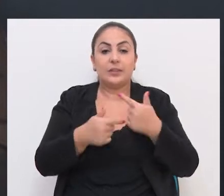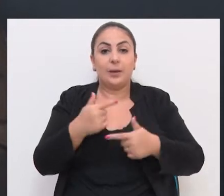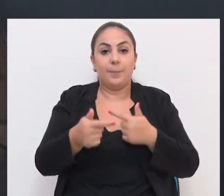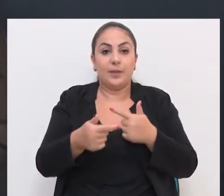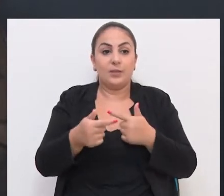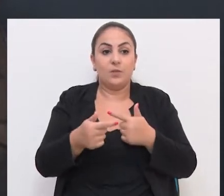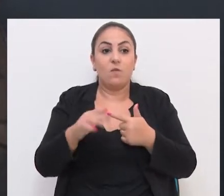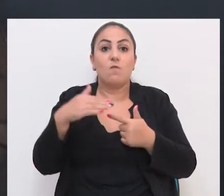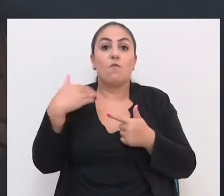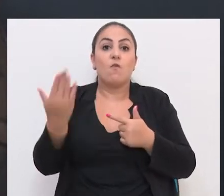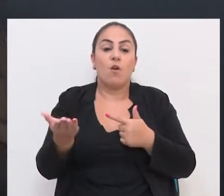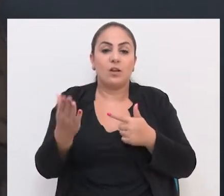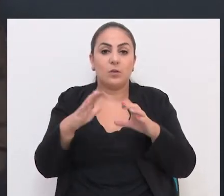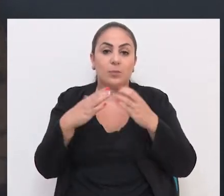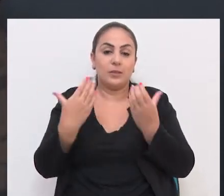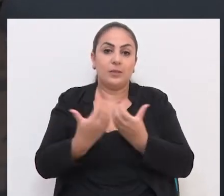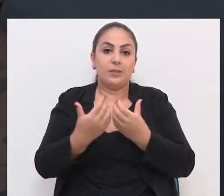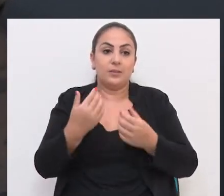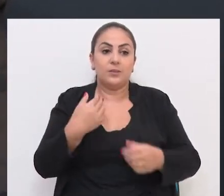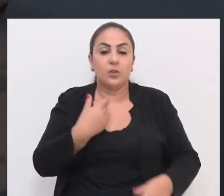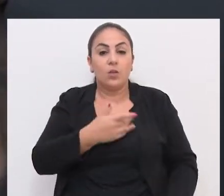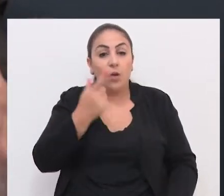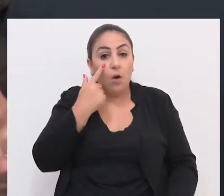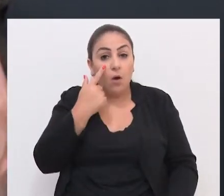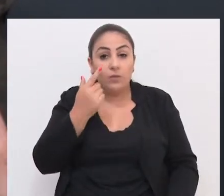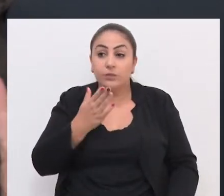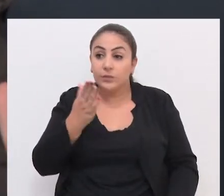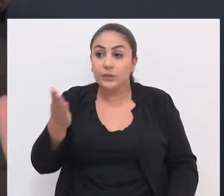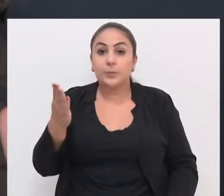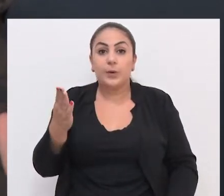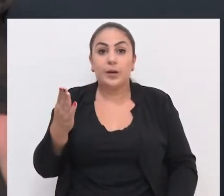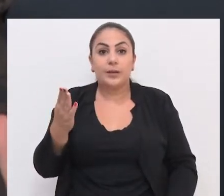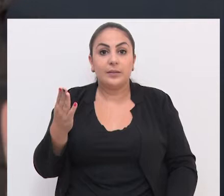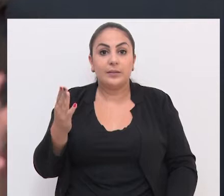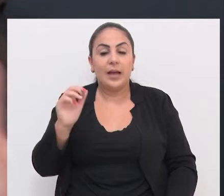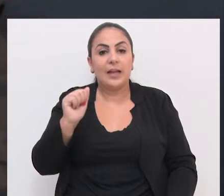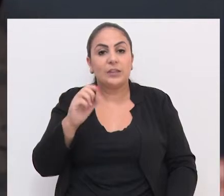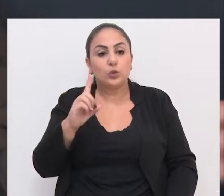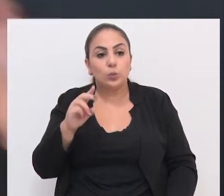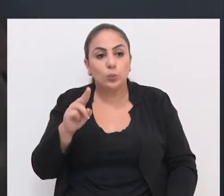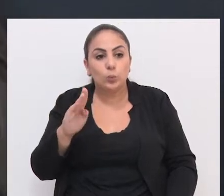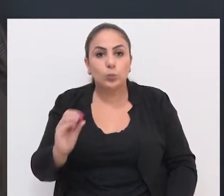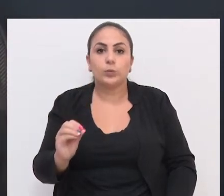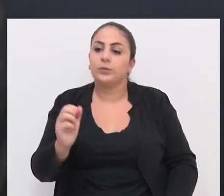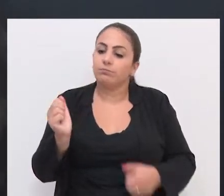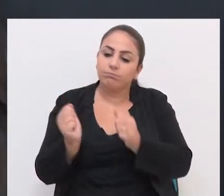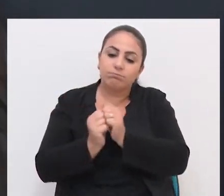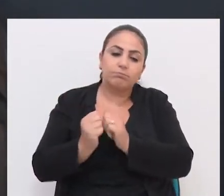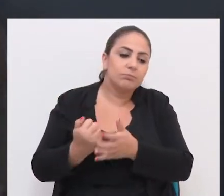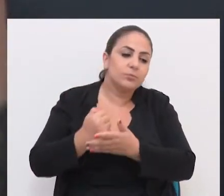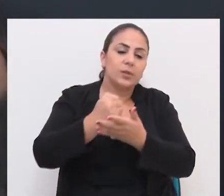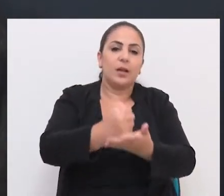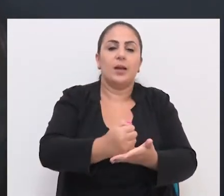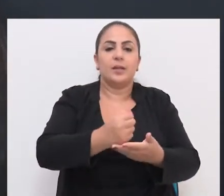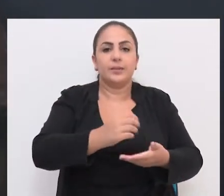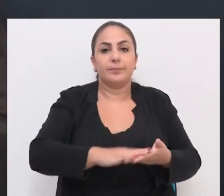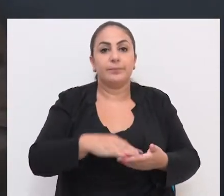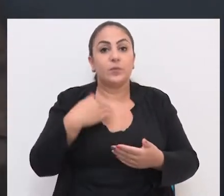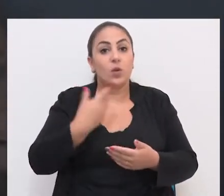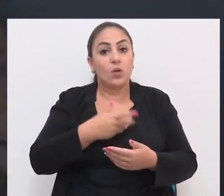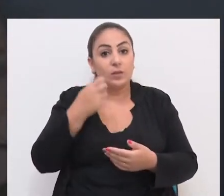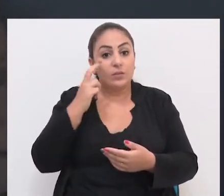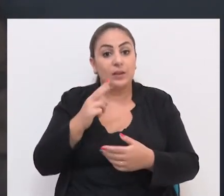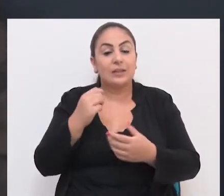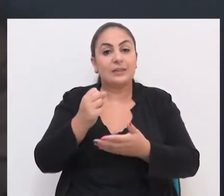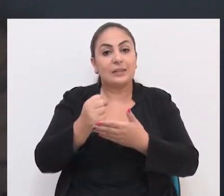serviços fora da comunidade, né? A gente pega eles, vamos lá buscar o adubo, daí a gente vai. Então, todas essas coisas a gente